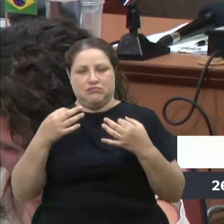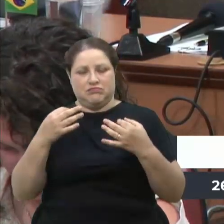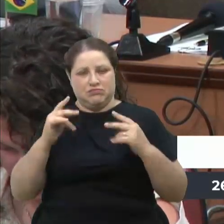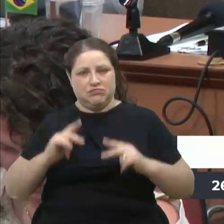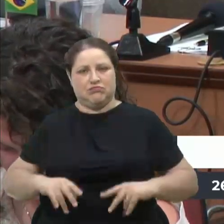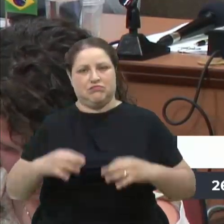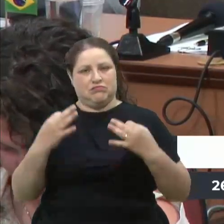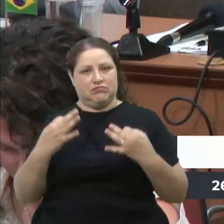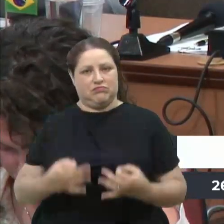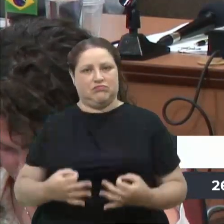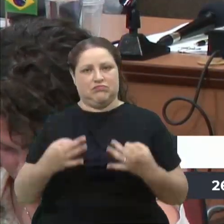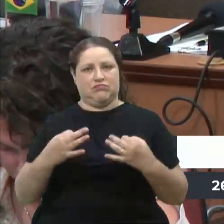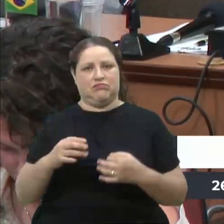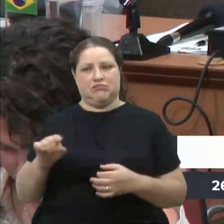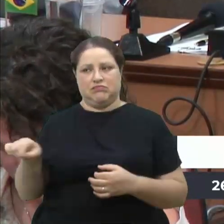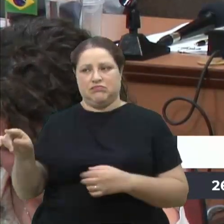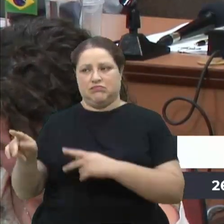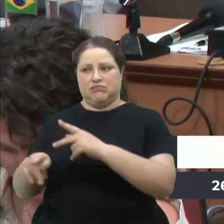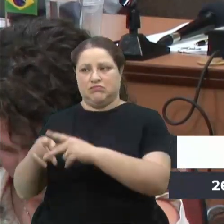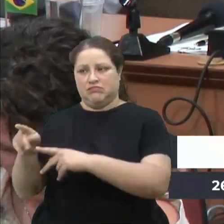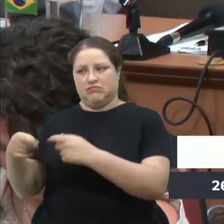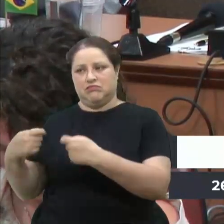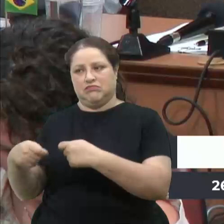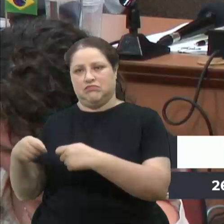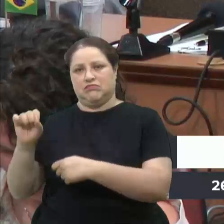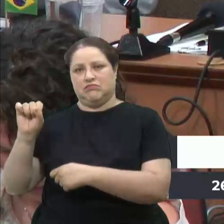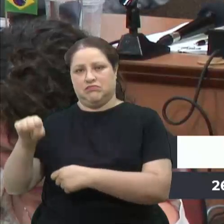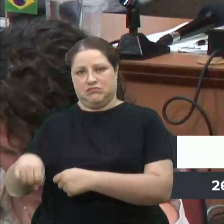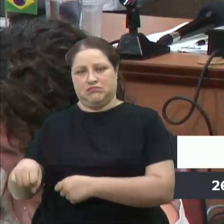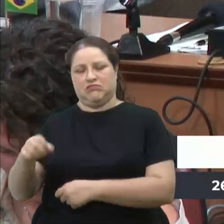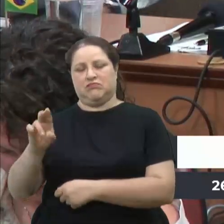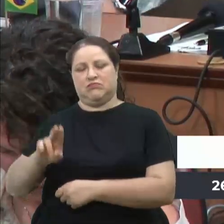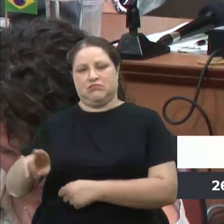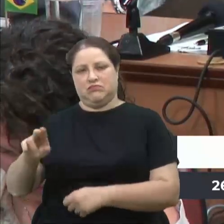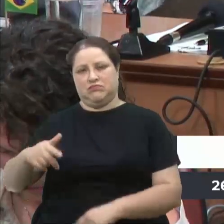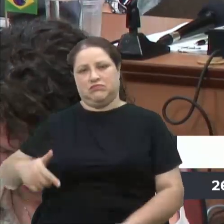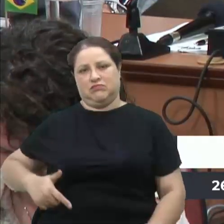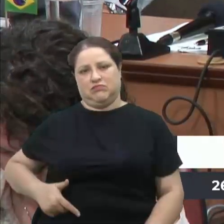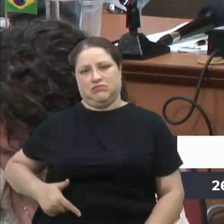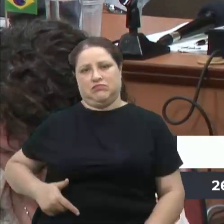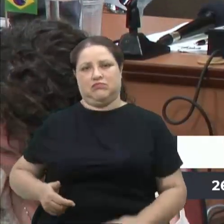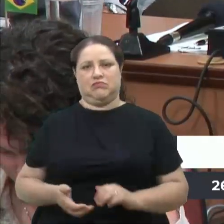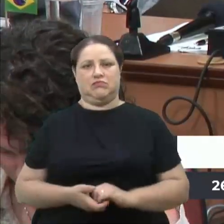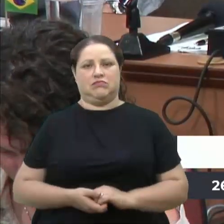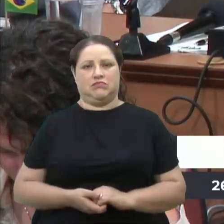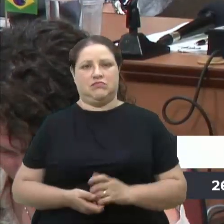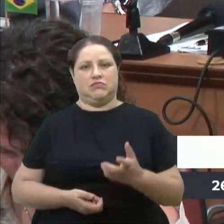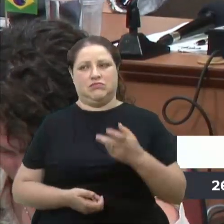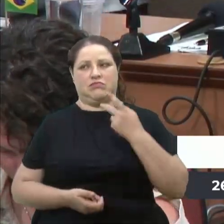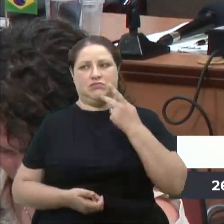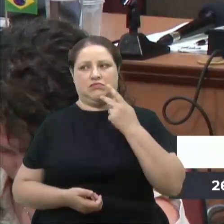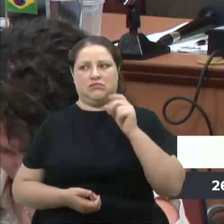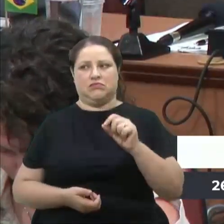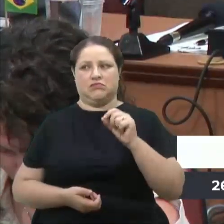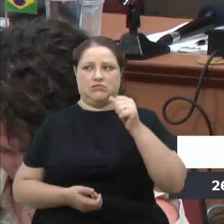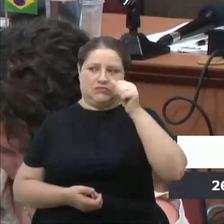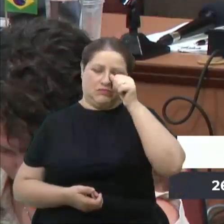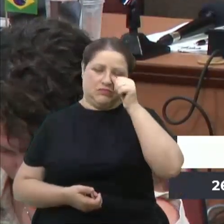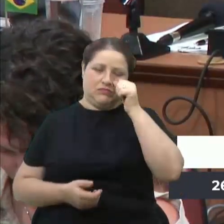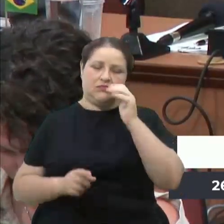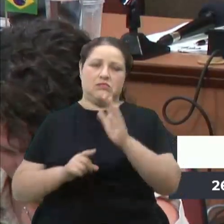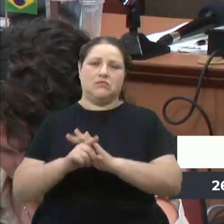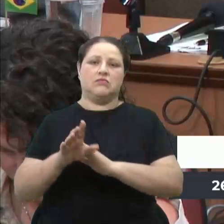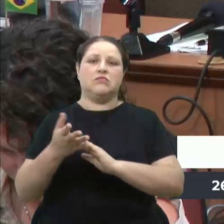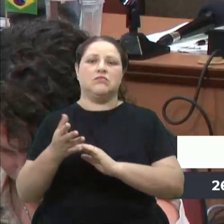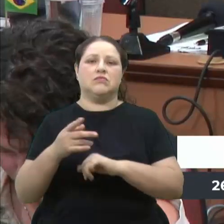eles precisam sim estarem Unidos quero dizer assim qual é o país mais